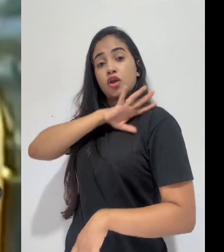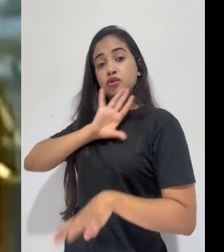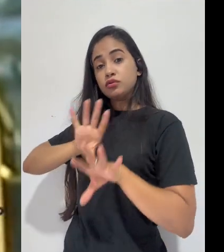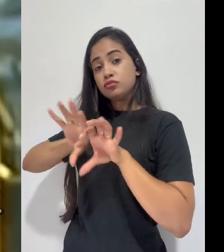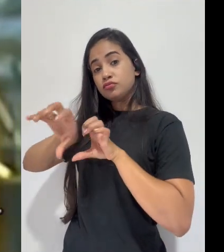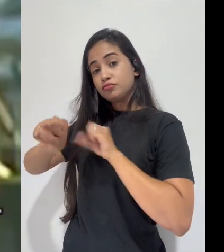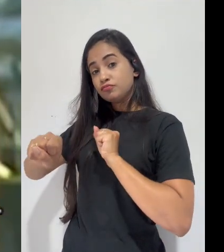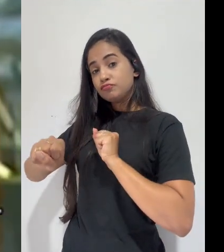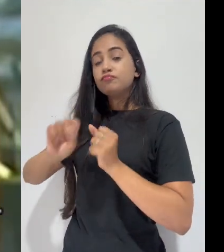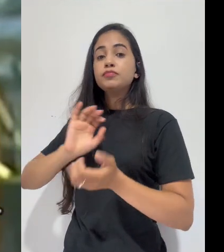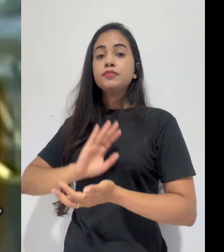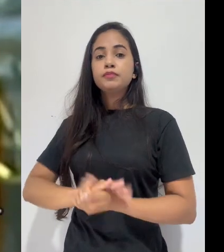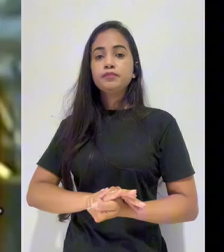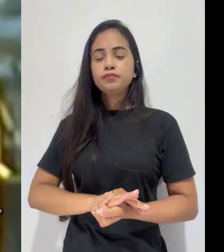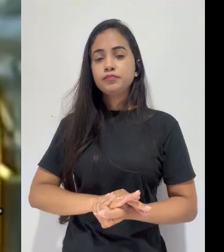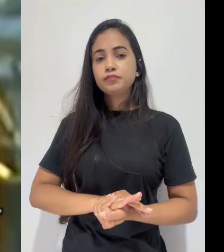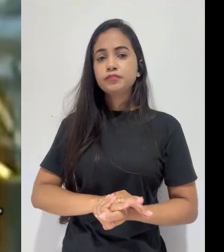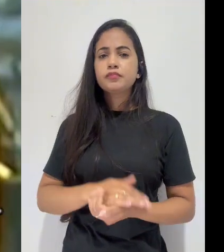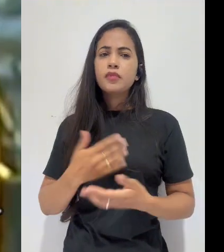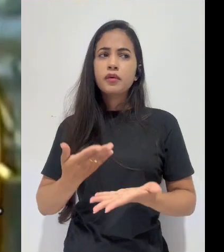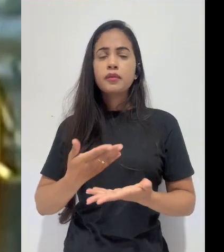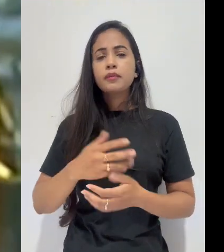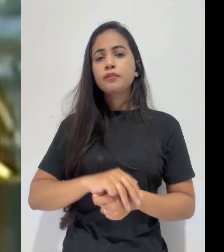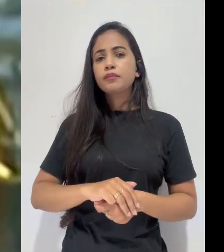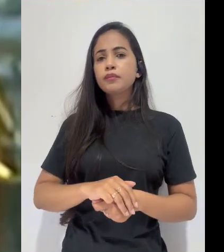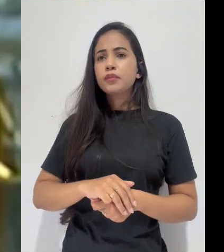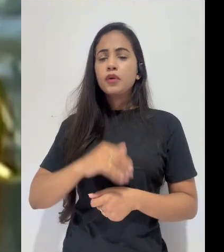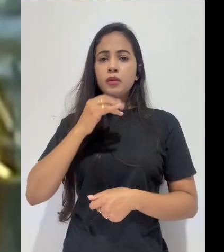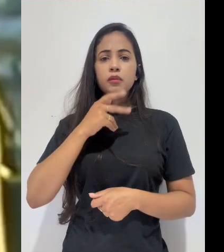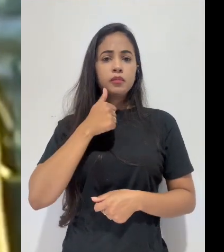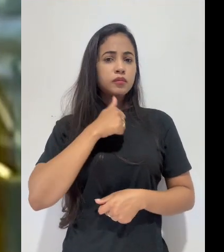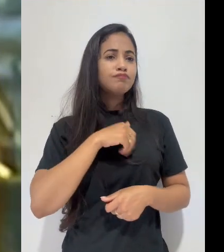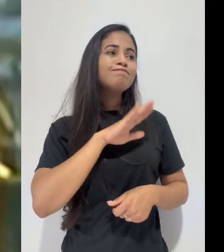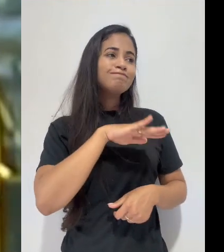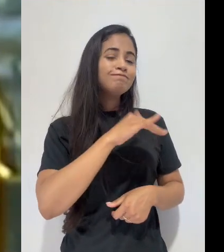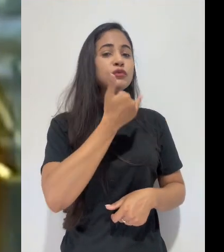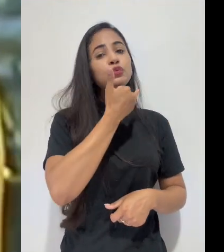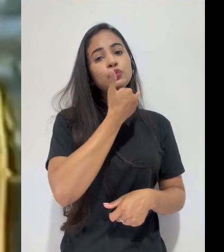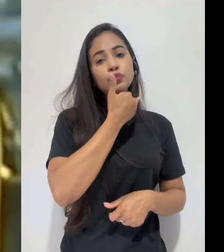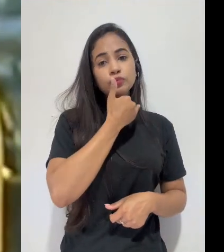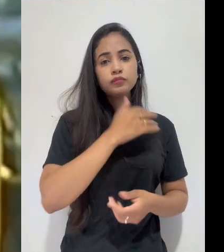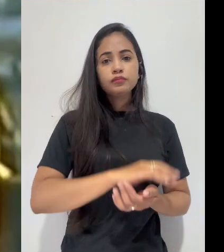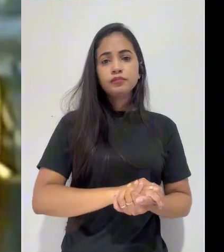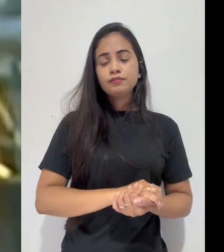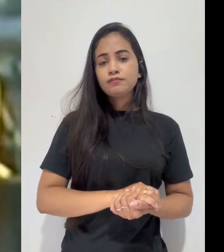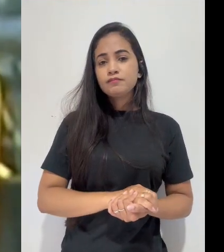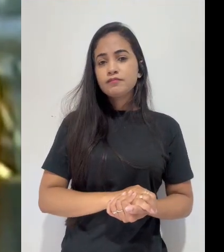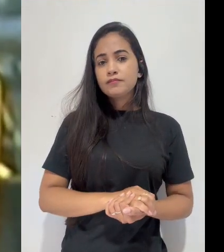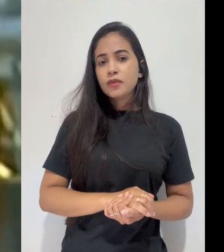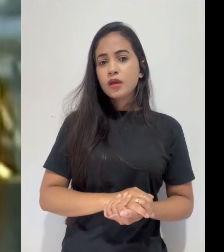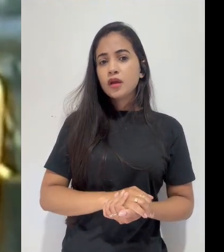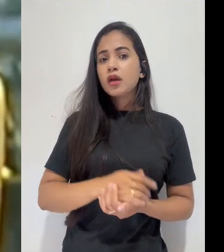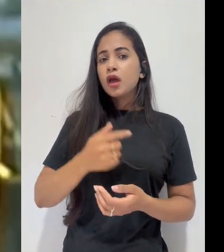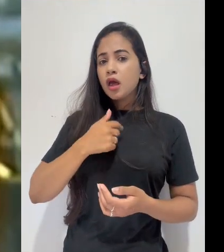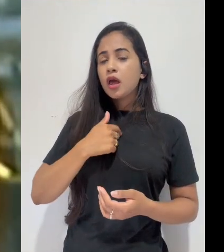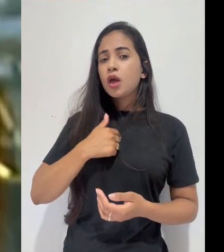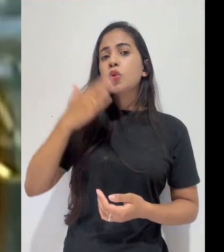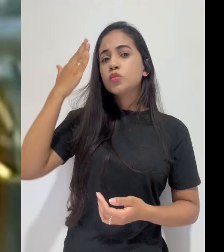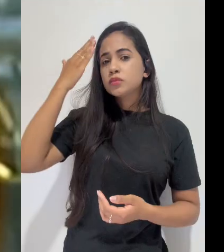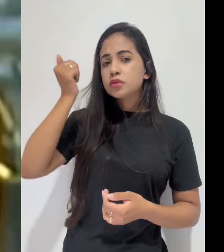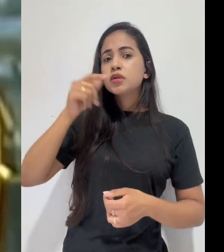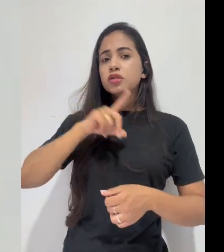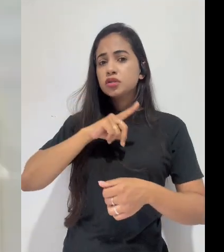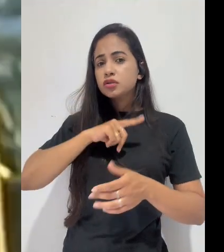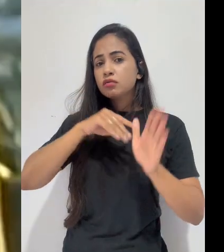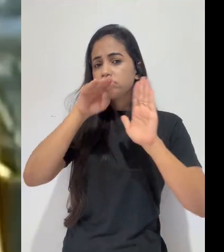completo. Quer dizer, eu na verdade, não querendo ser... deixando a modéstia de lado, eu estava além do que o cargo exigia,